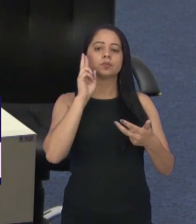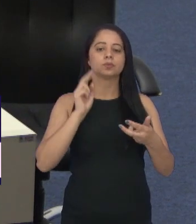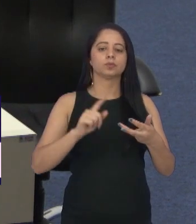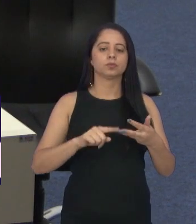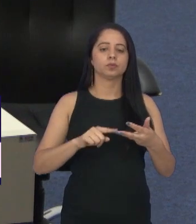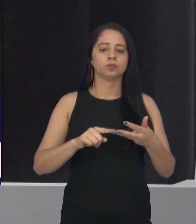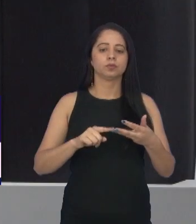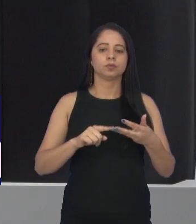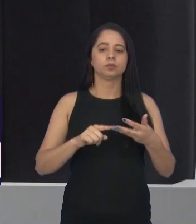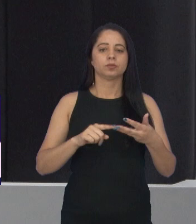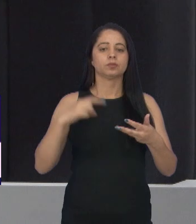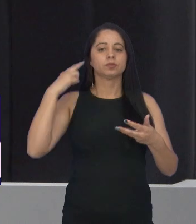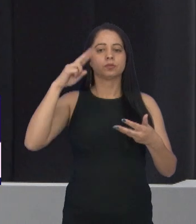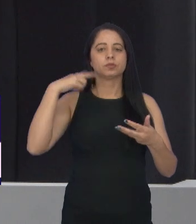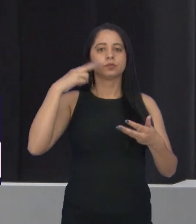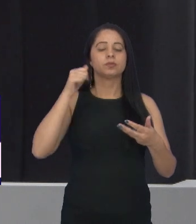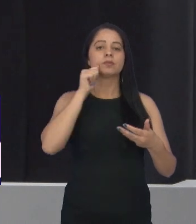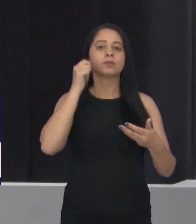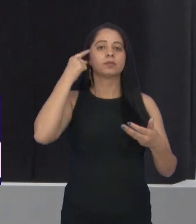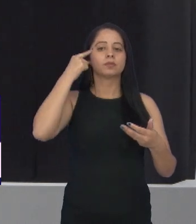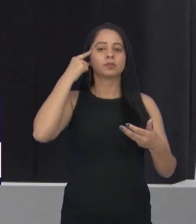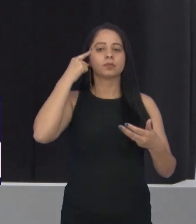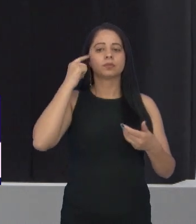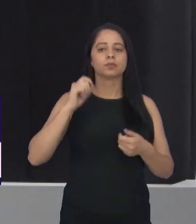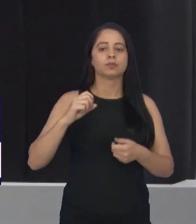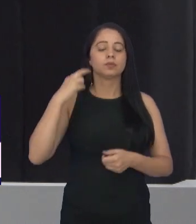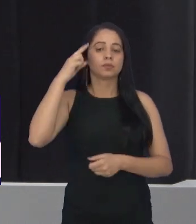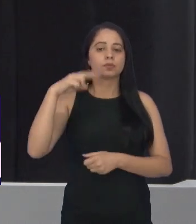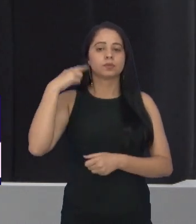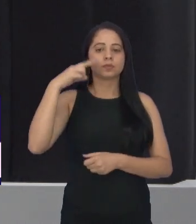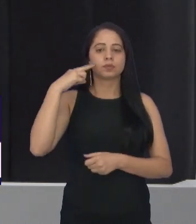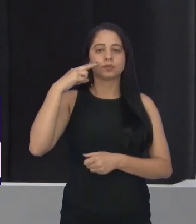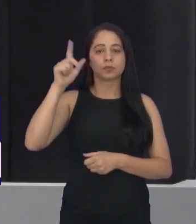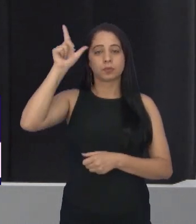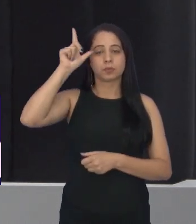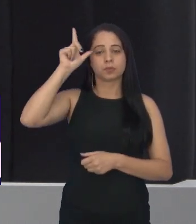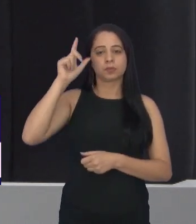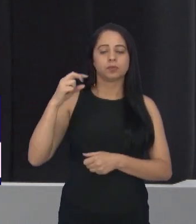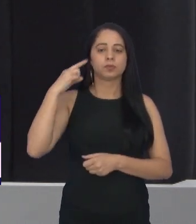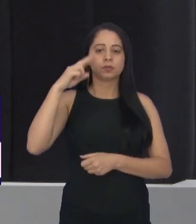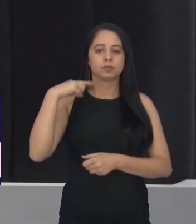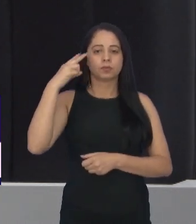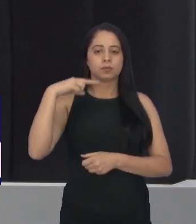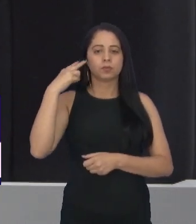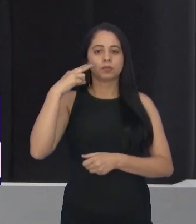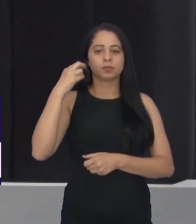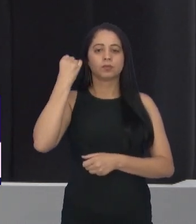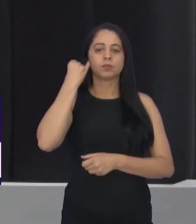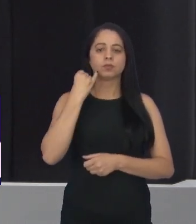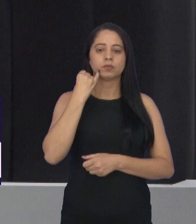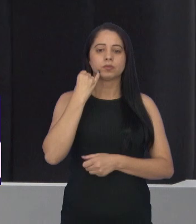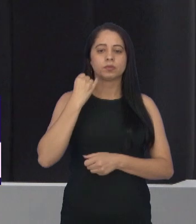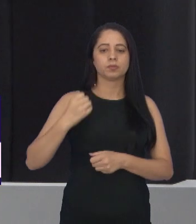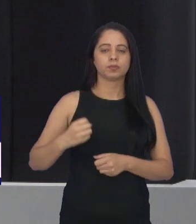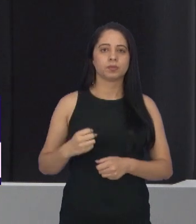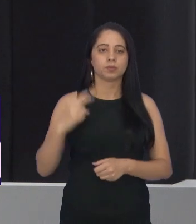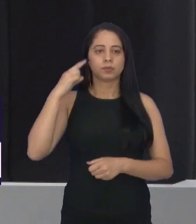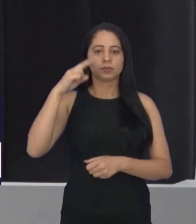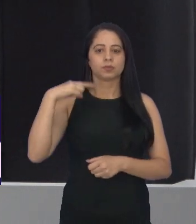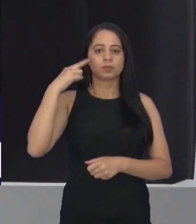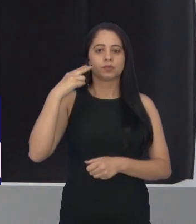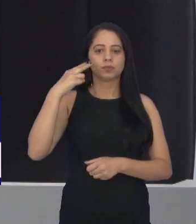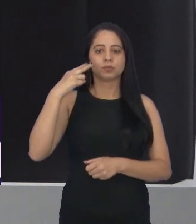Santiago, vereadora Amélia Naomi, vereador Lino Bispo, vereador Zé Luiz,